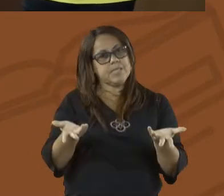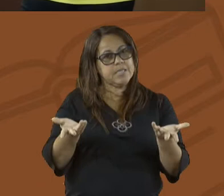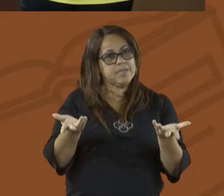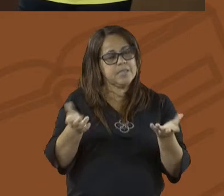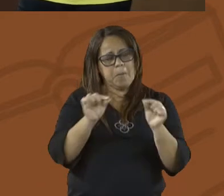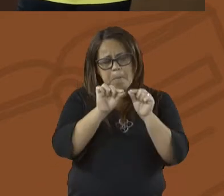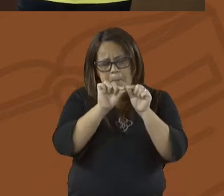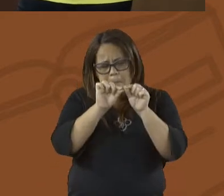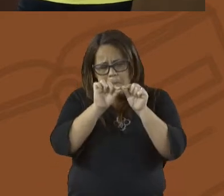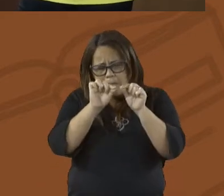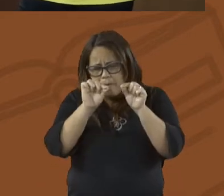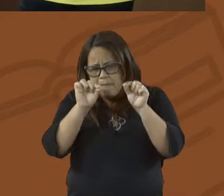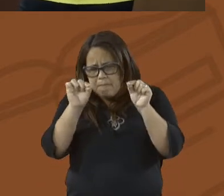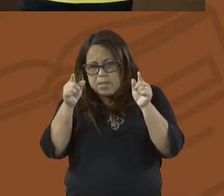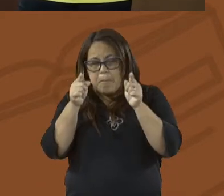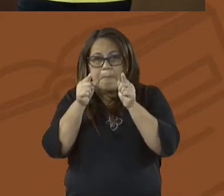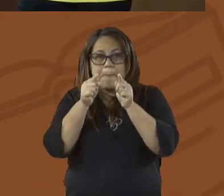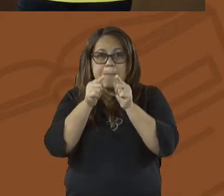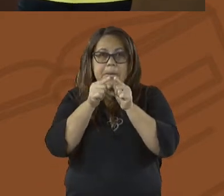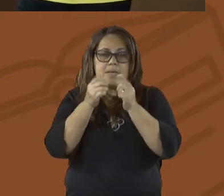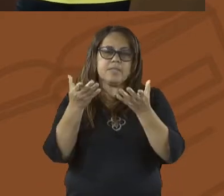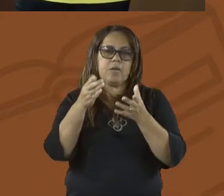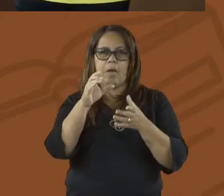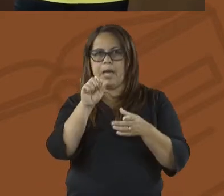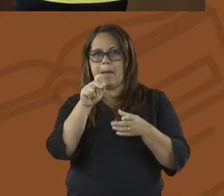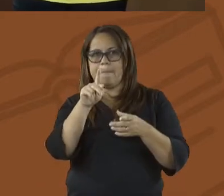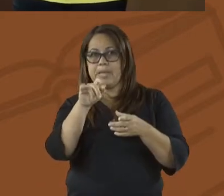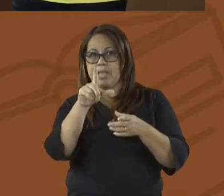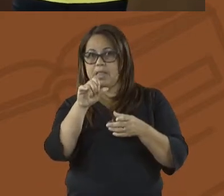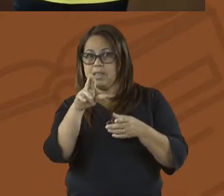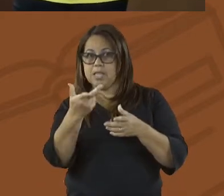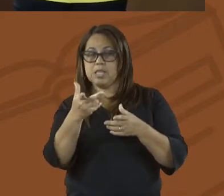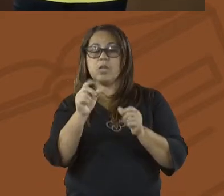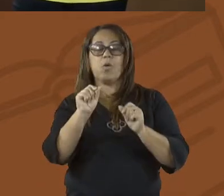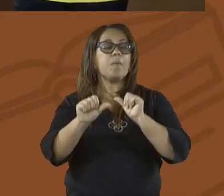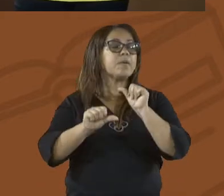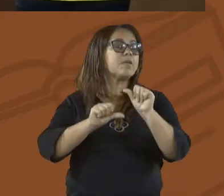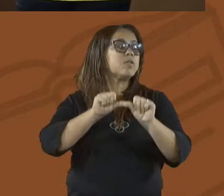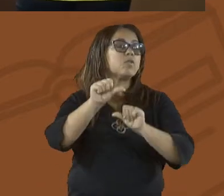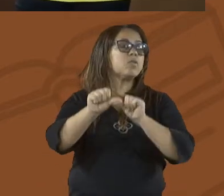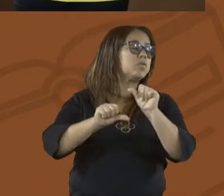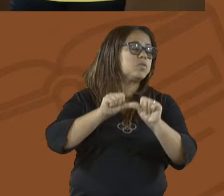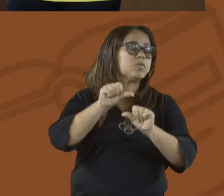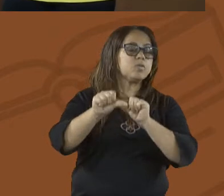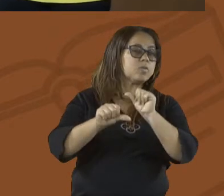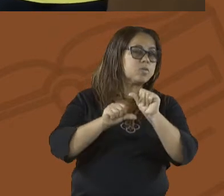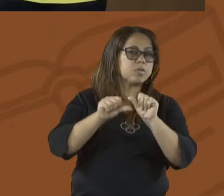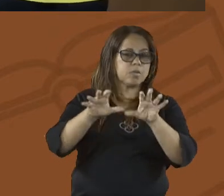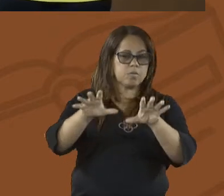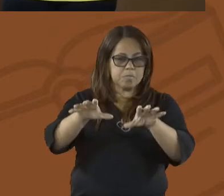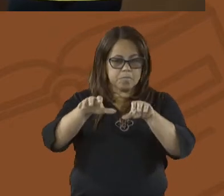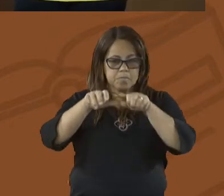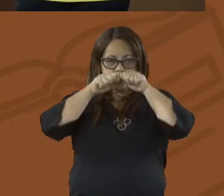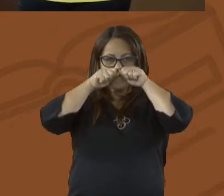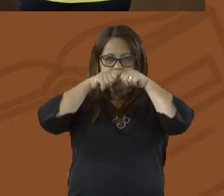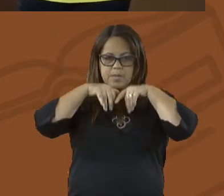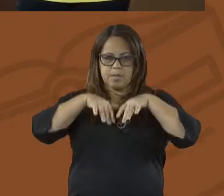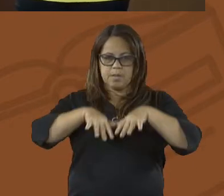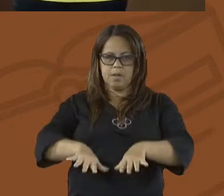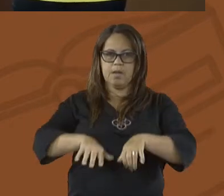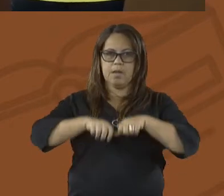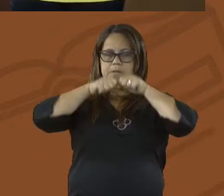são bem fininhos e bem pequenininhos e eles justamente vão servir ali de troca, né? Eles vão capturar o oxigênio, liberar o